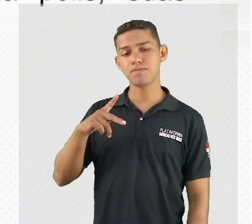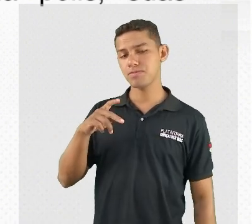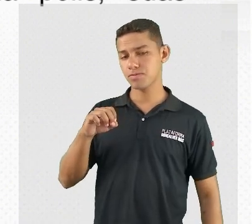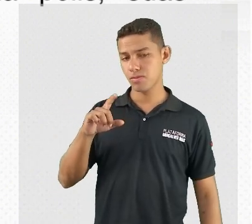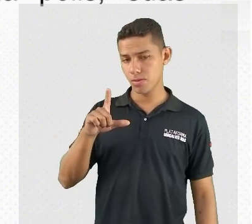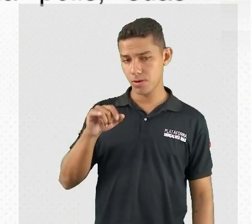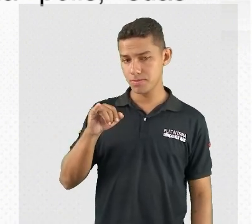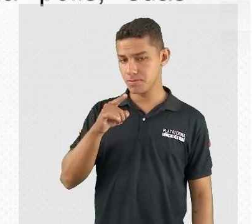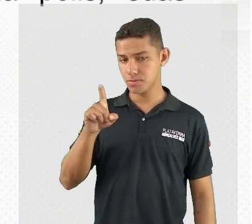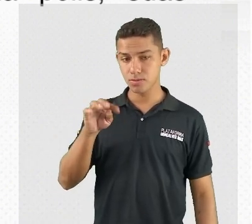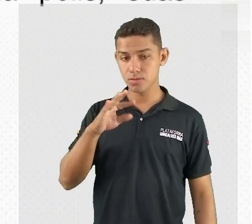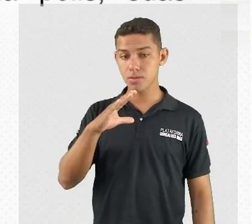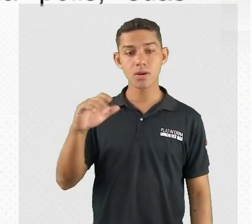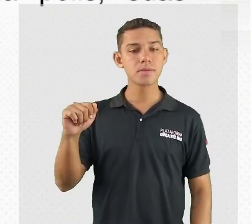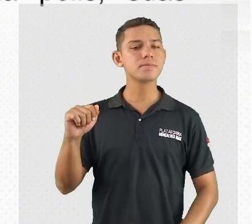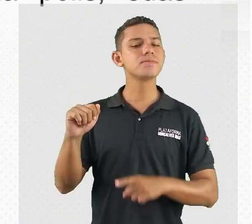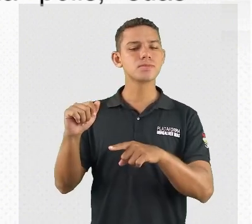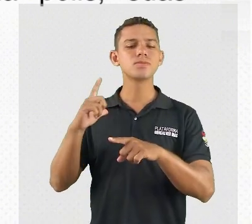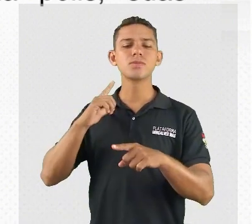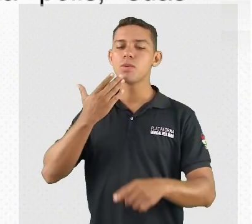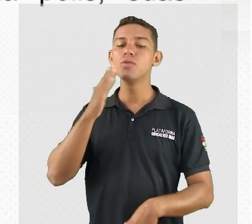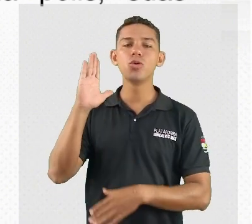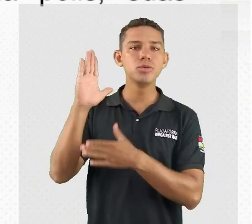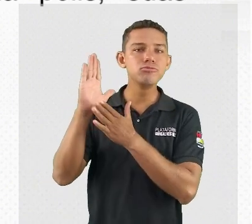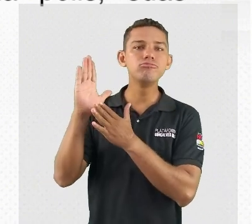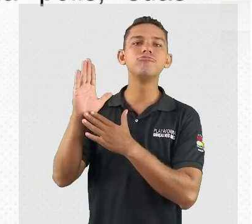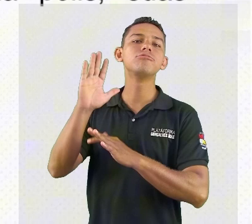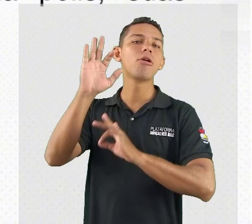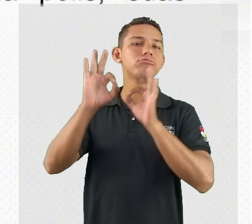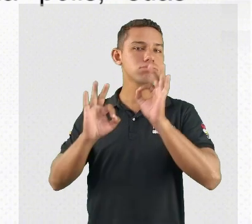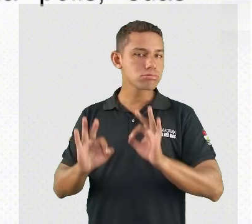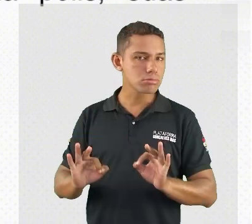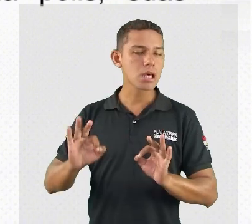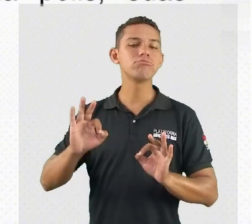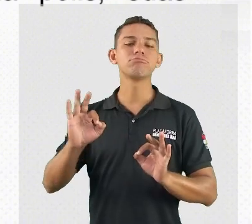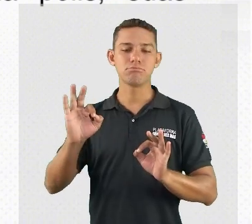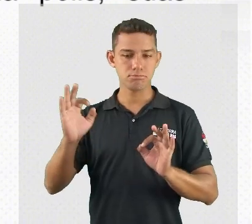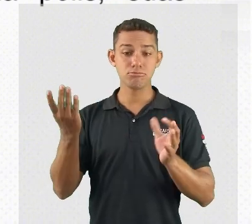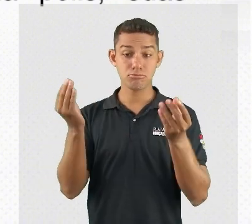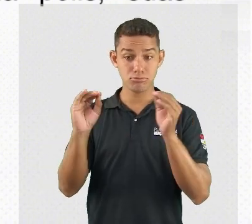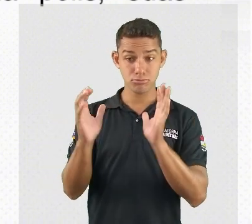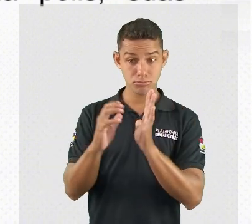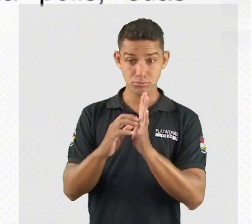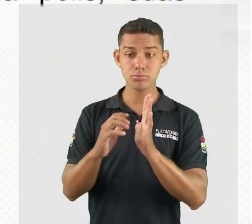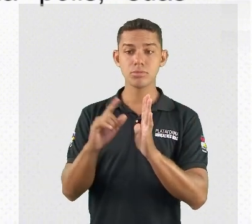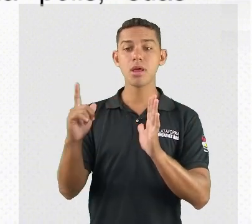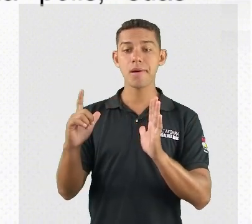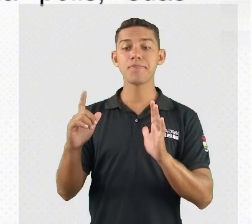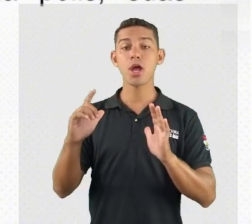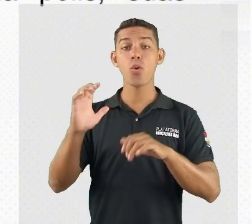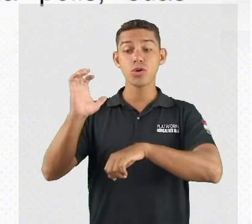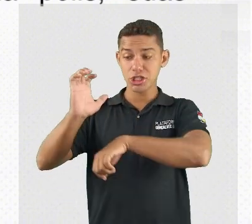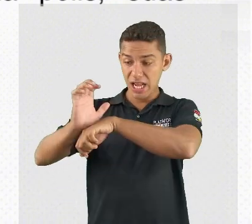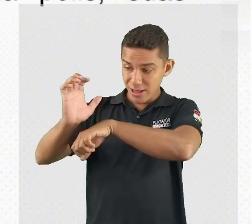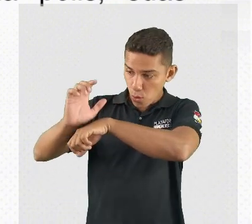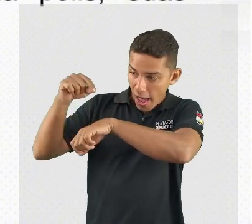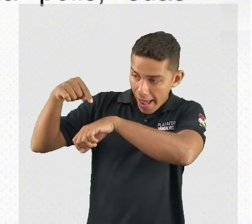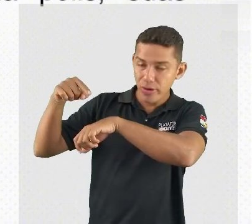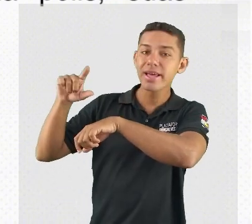ele propõe o estado ideal, né, sendo que o estado é a própria polis, né, a